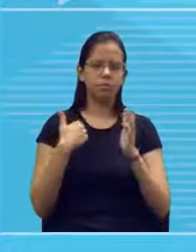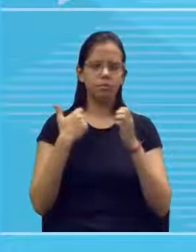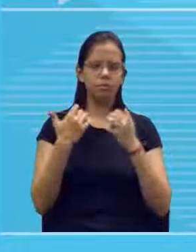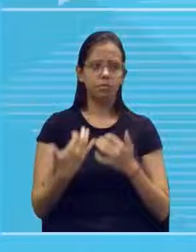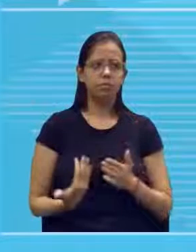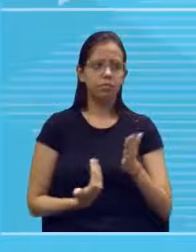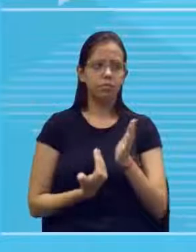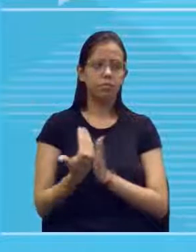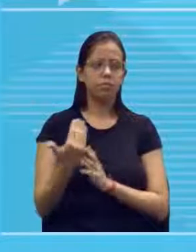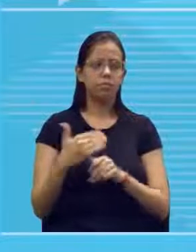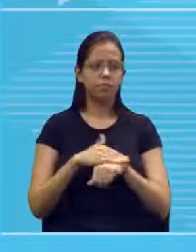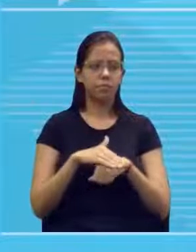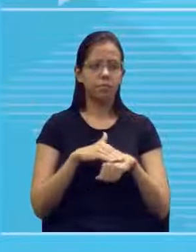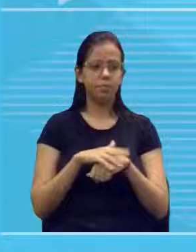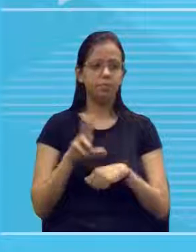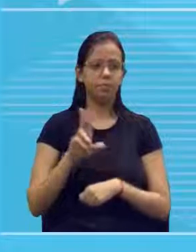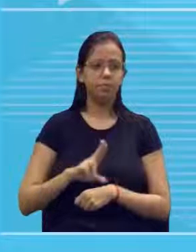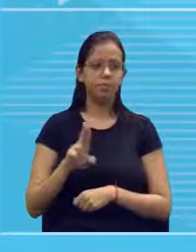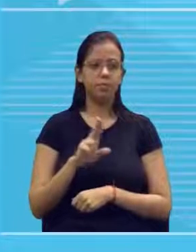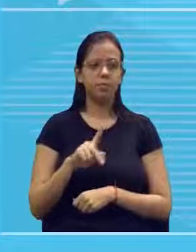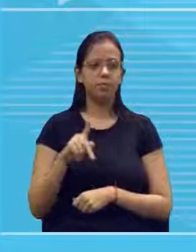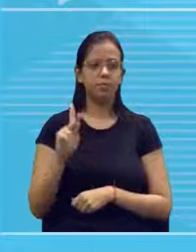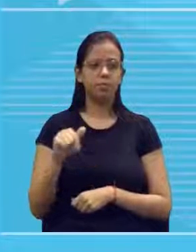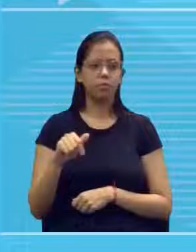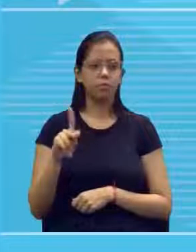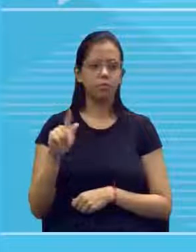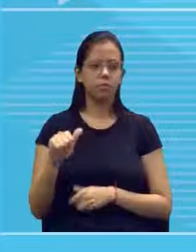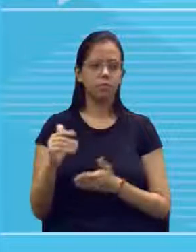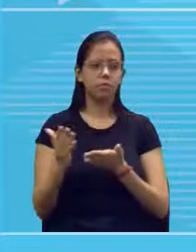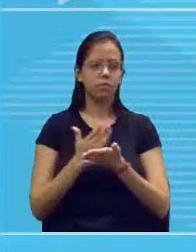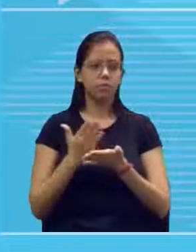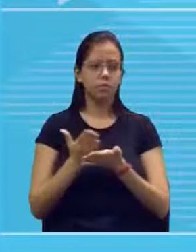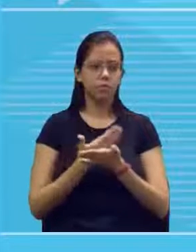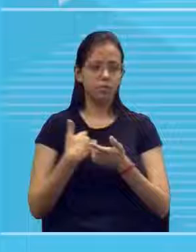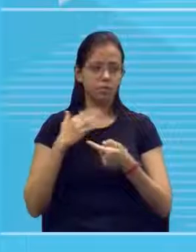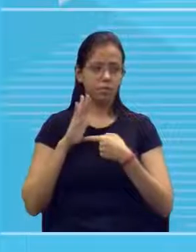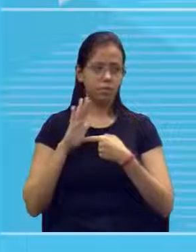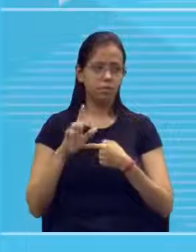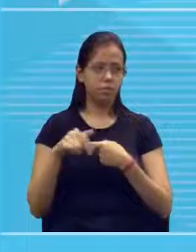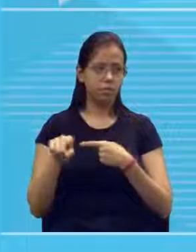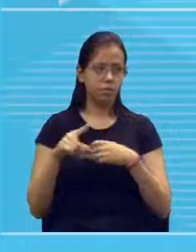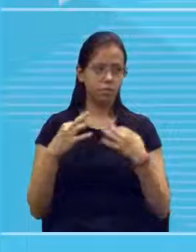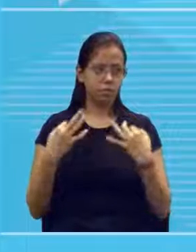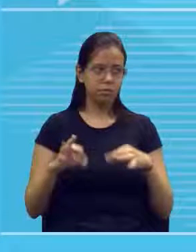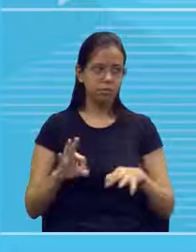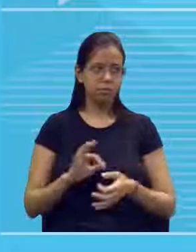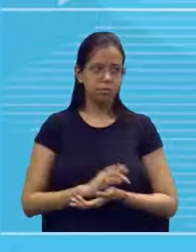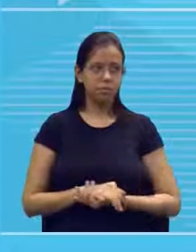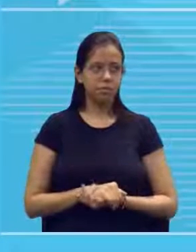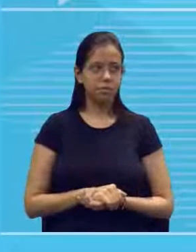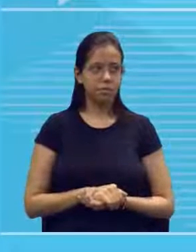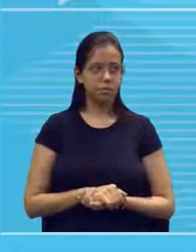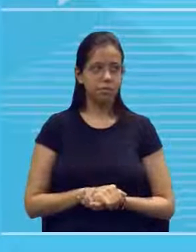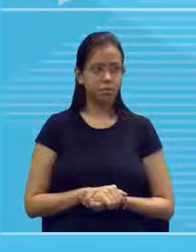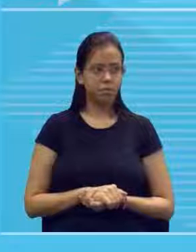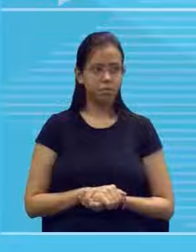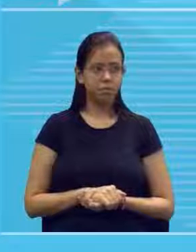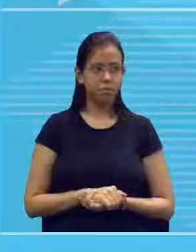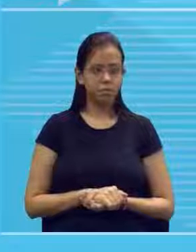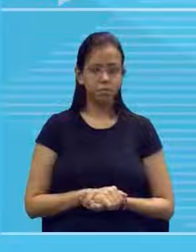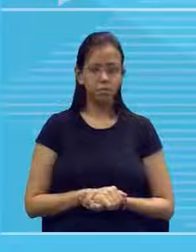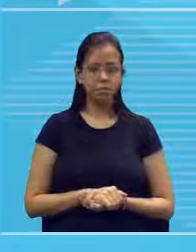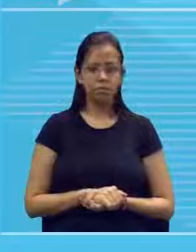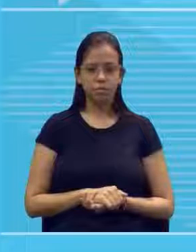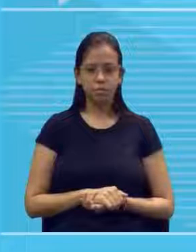da conversa com o com o cacau era nesse livro que eu mostrei para vocês né então é eles